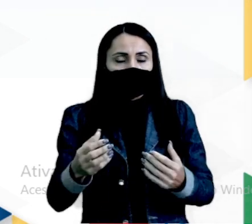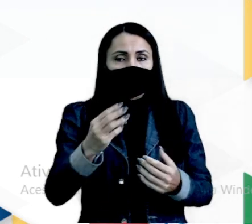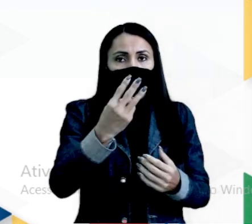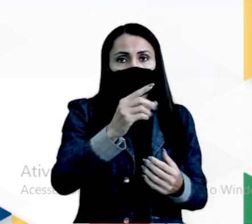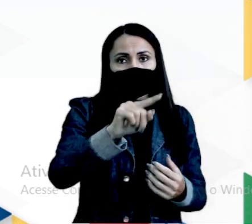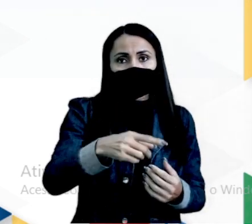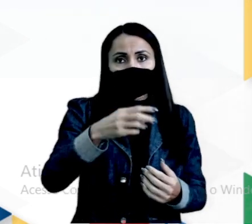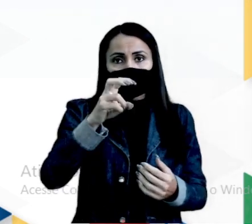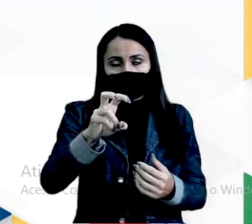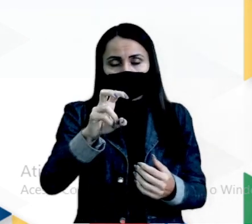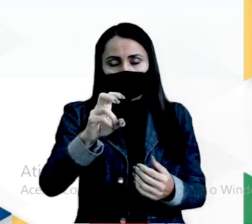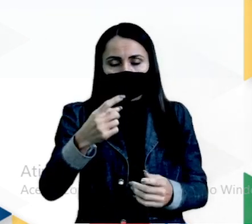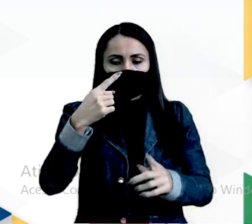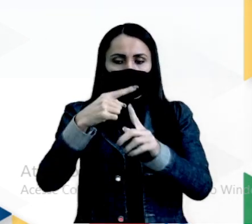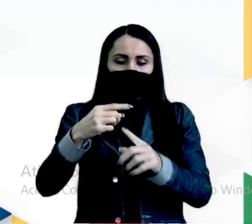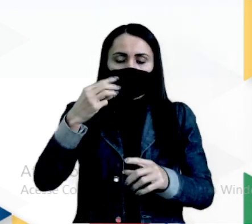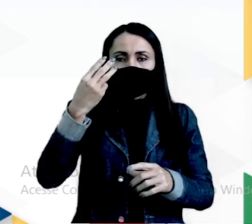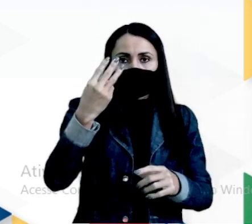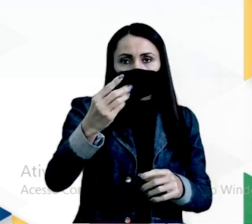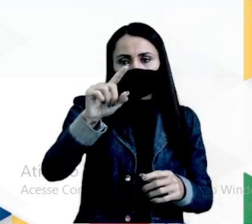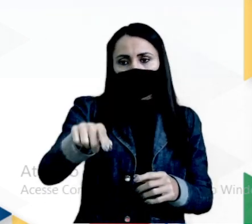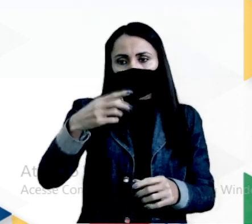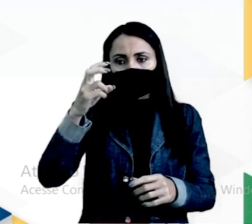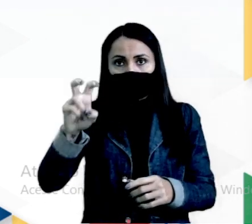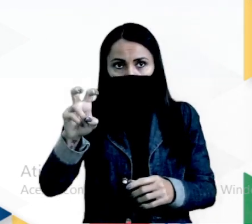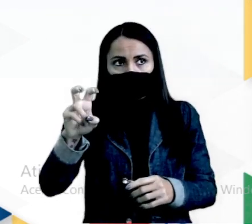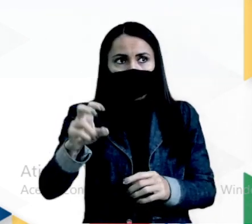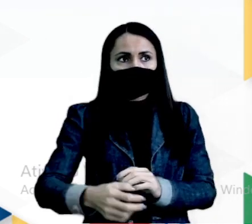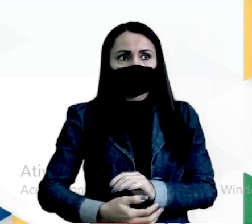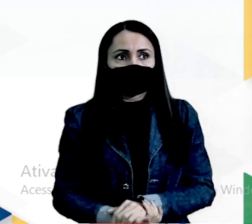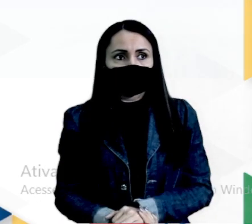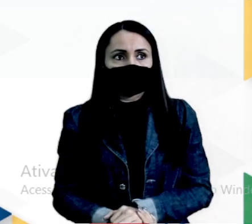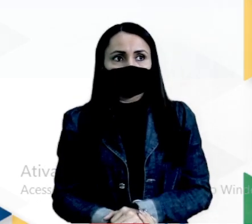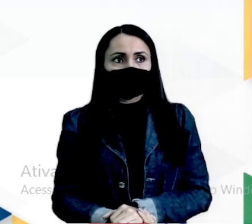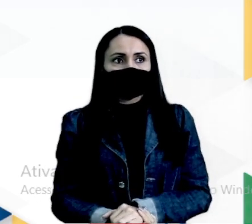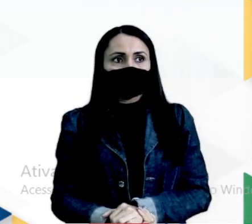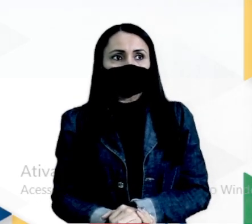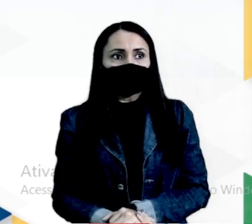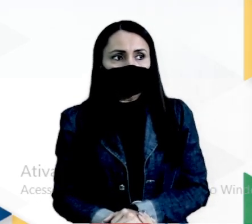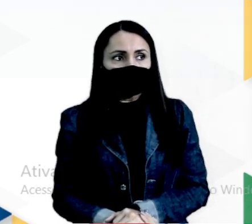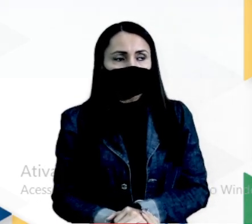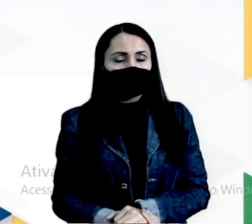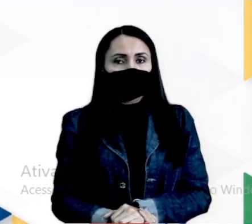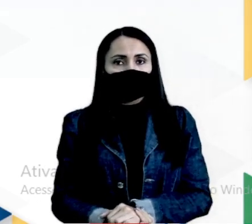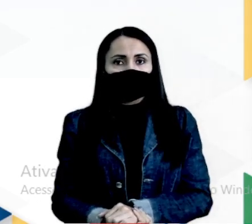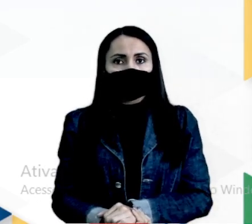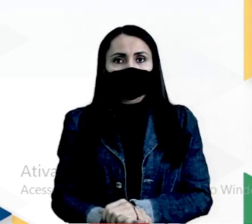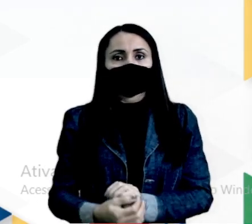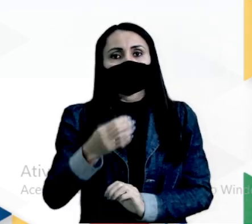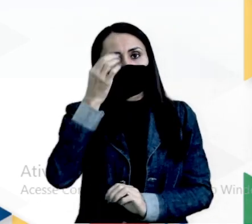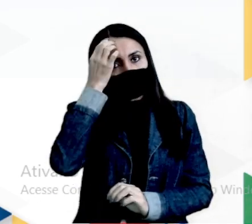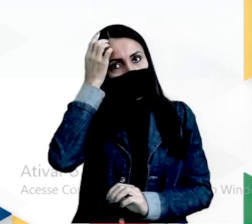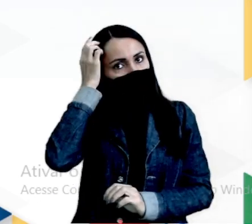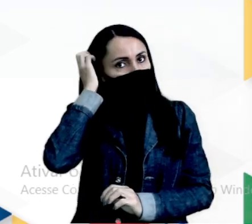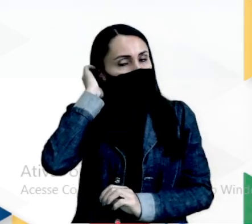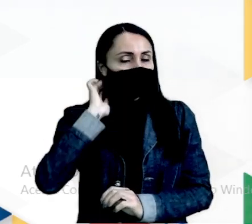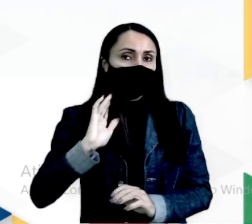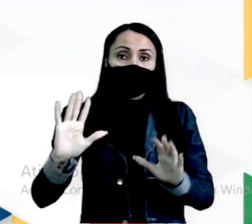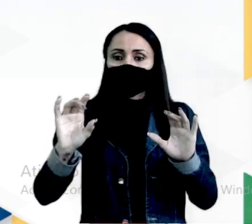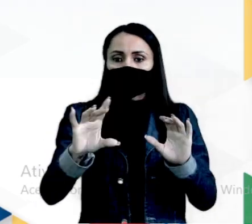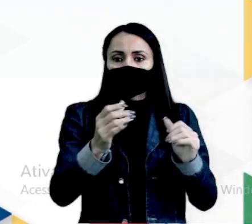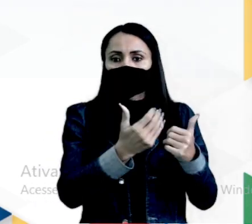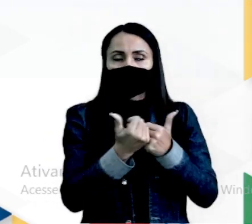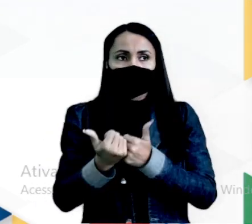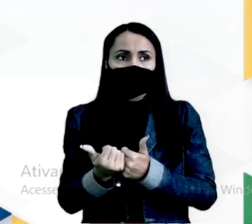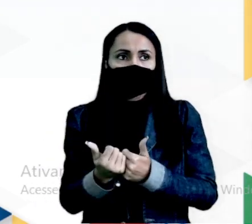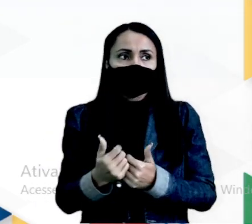Na verdade, esse 3,5 lá no A, viu? Tá no B aí, tá errado. Lá no A, porque é o menor, beleza? Então, substituir 3,5